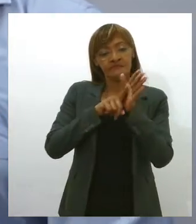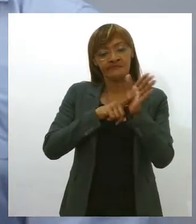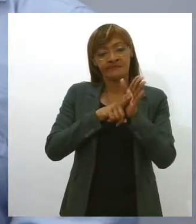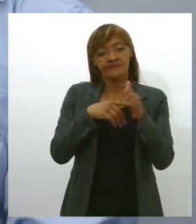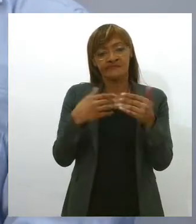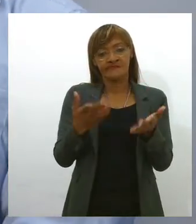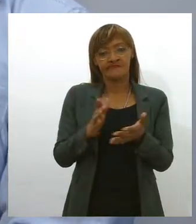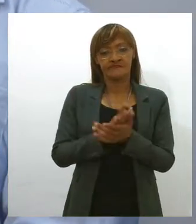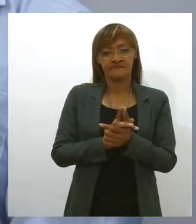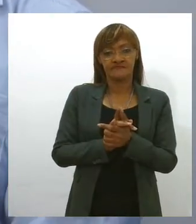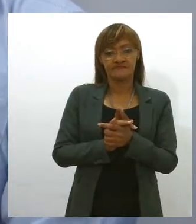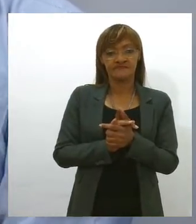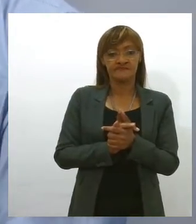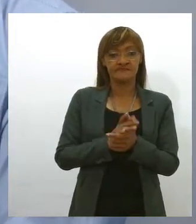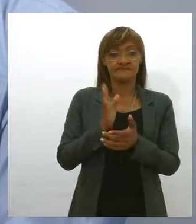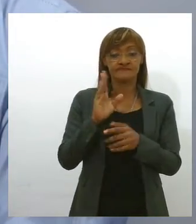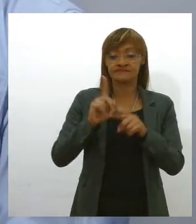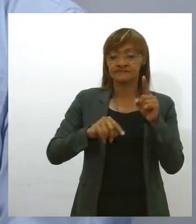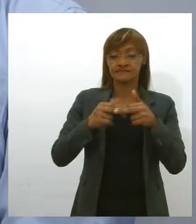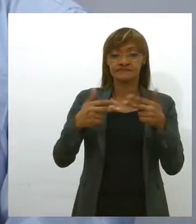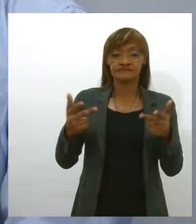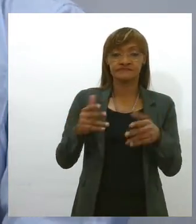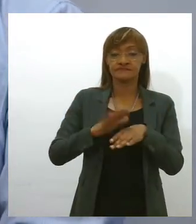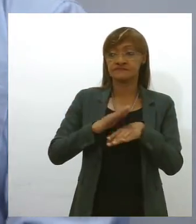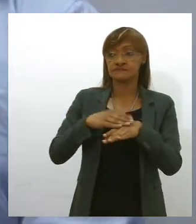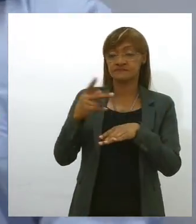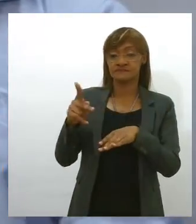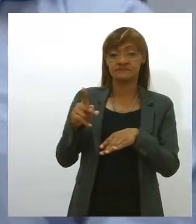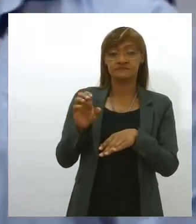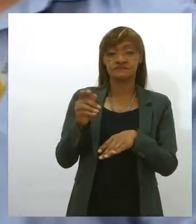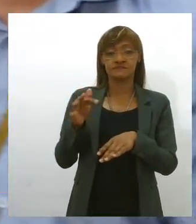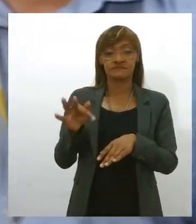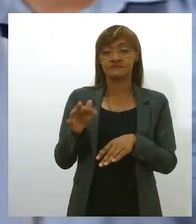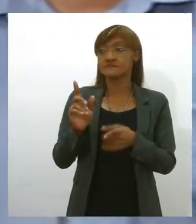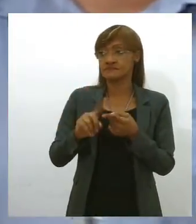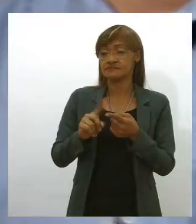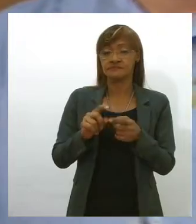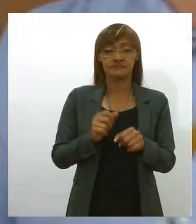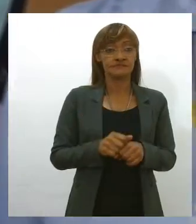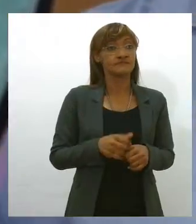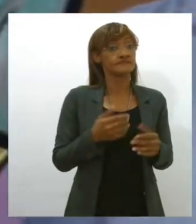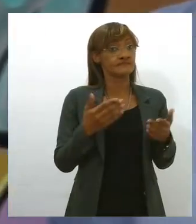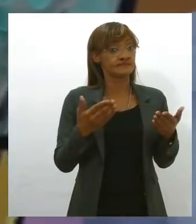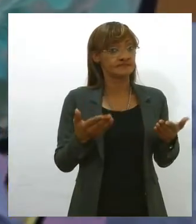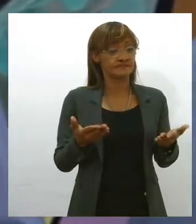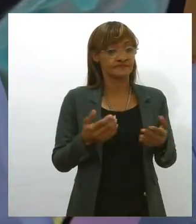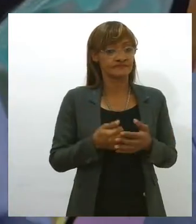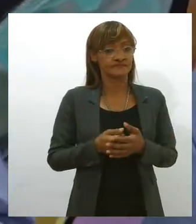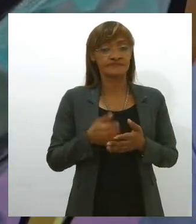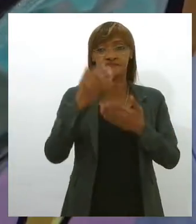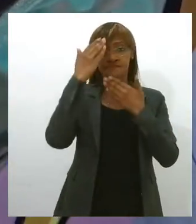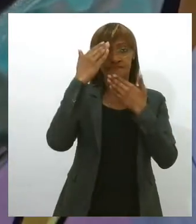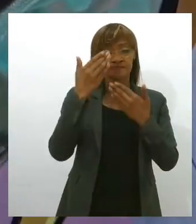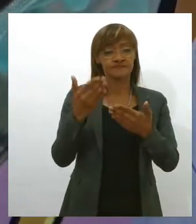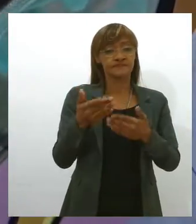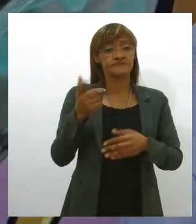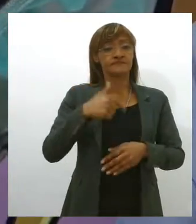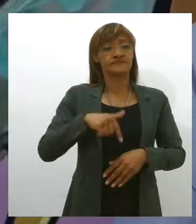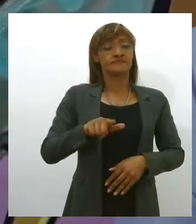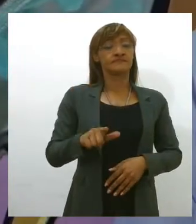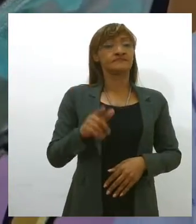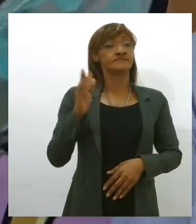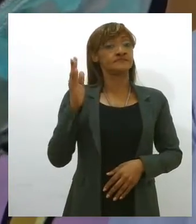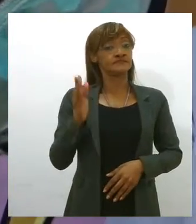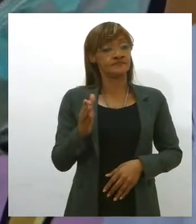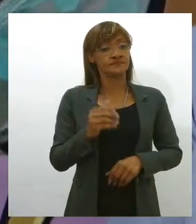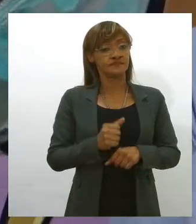objeto é agora através do cpf também a partir de a primeira tá aí portanto Muito obrigado Mais uma vez ao Rosinaldo Garcia O que é o